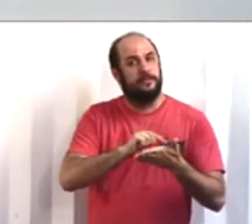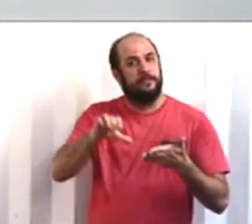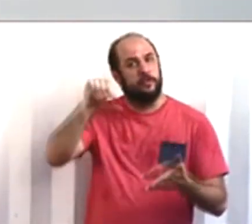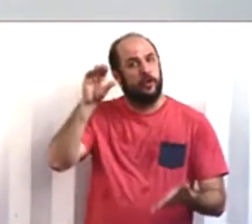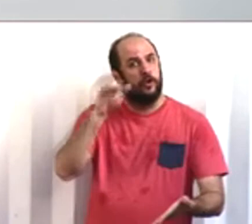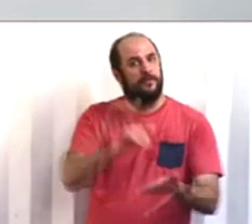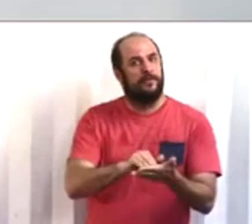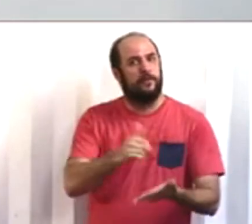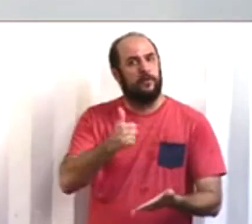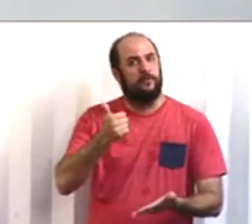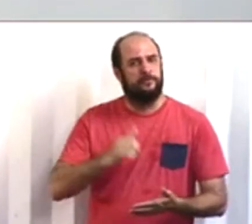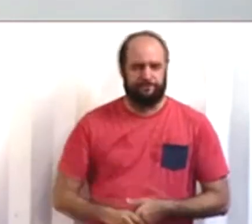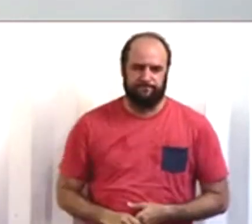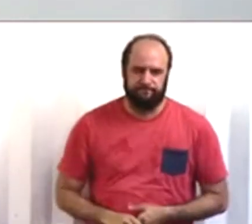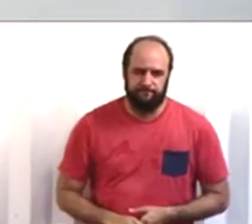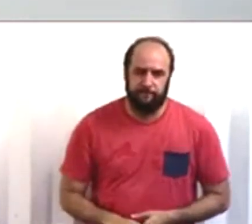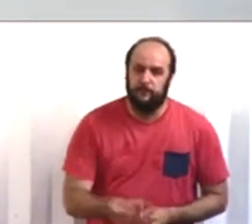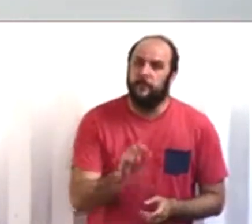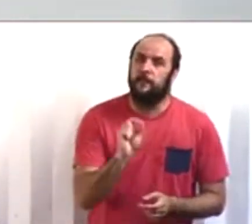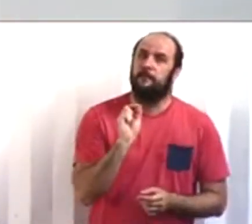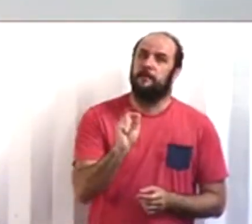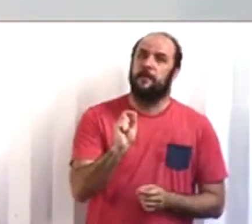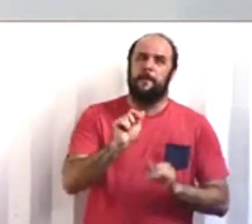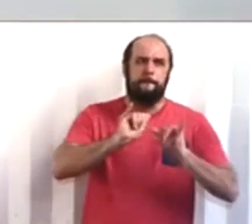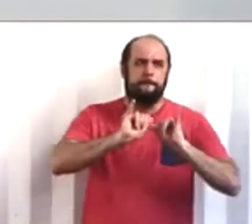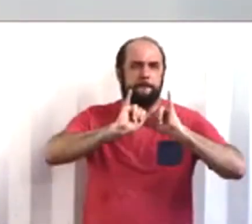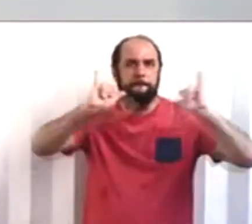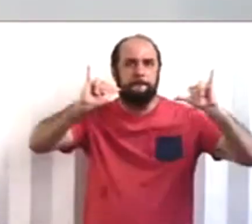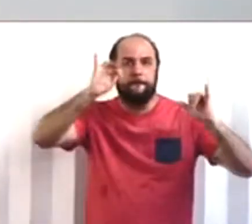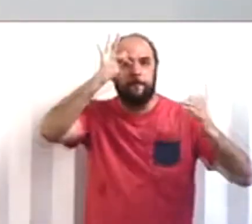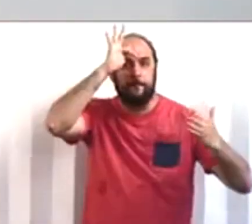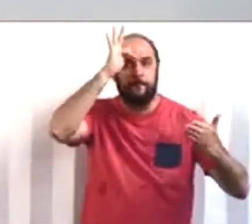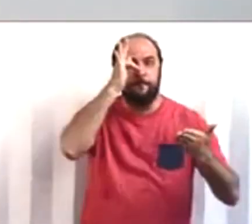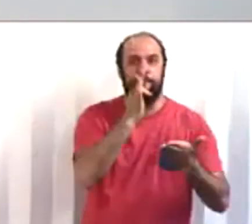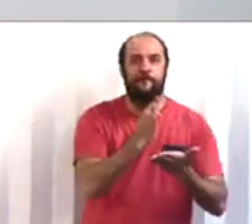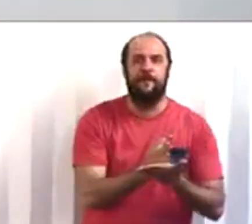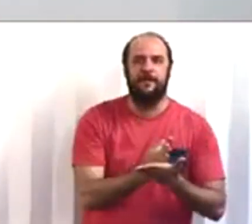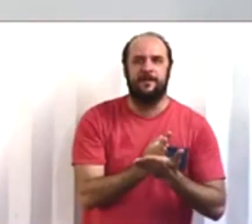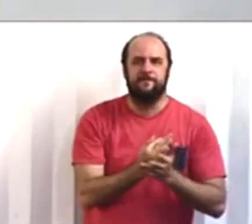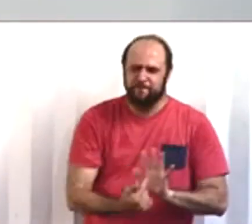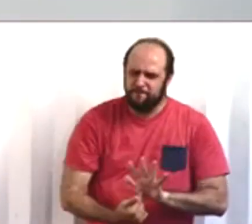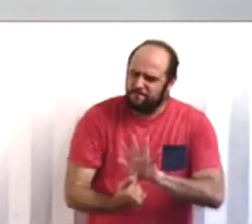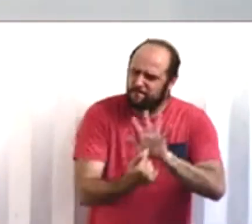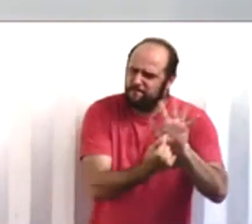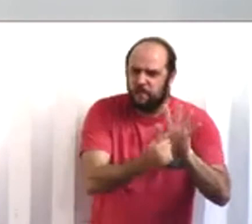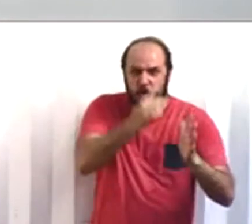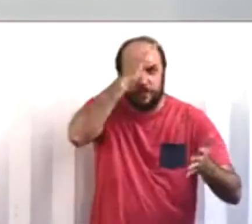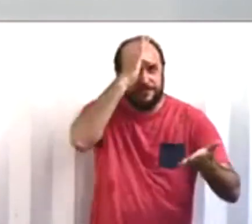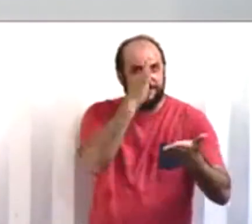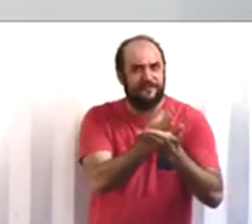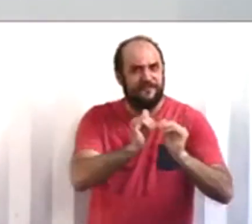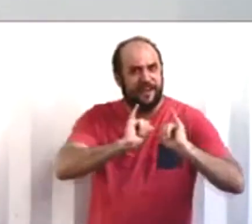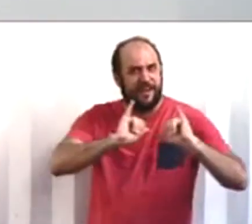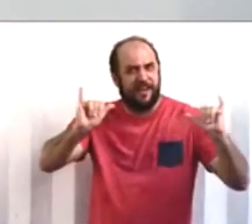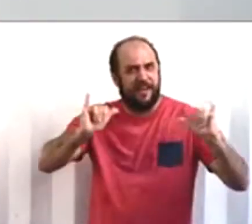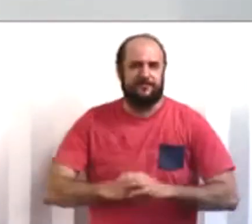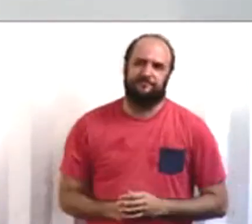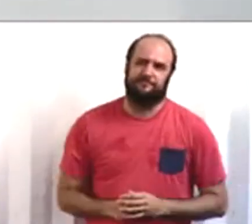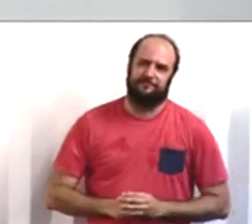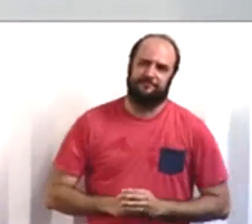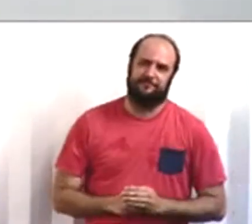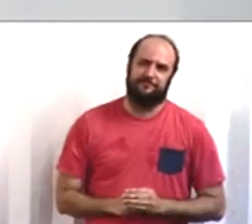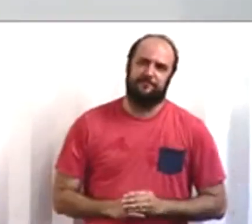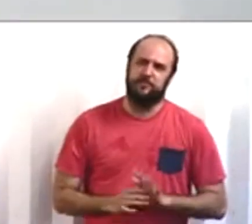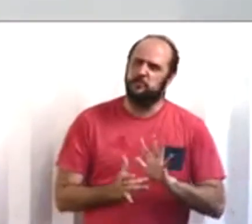9 a 11. É a profissão de fé, é a demonstração pública de fé. O Senhor Jesus Cristo